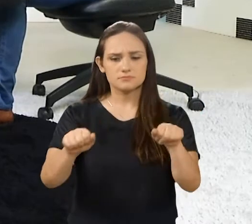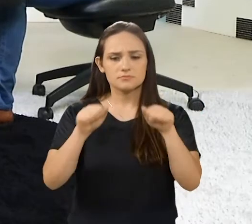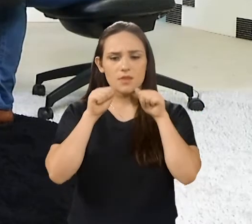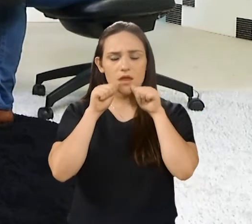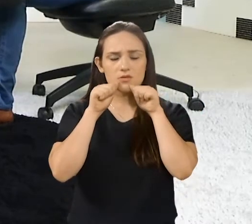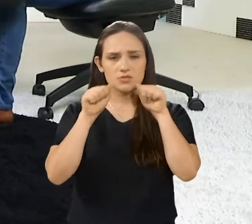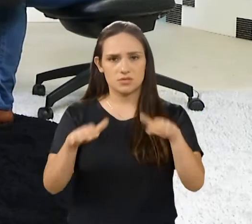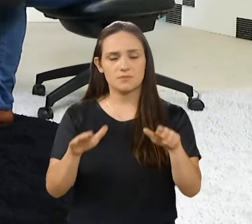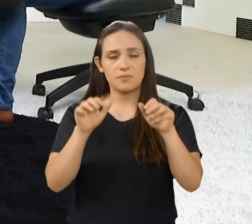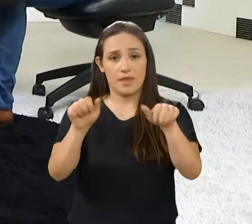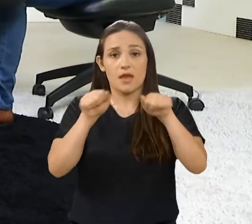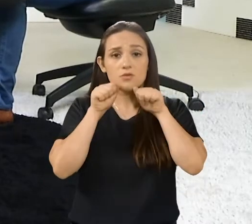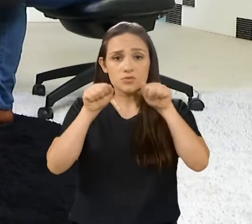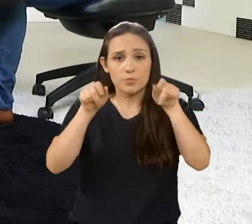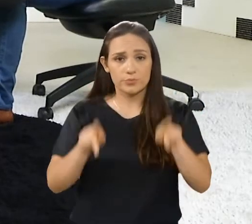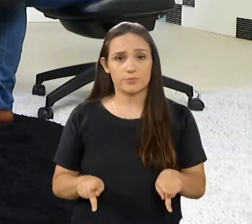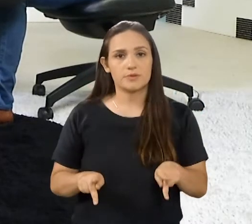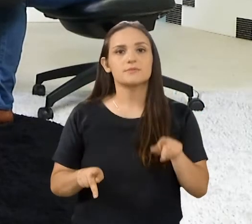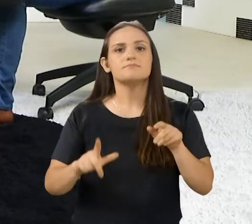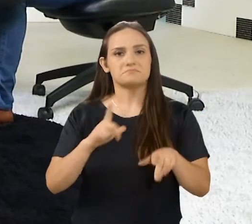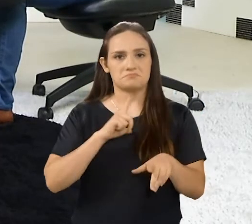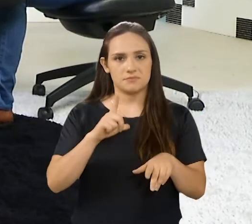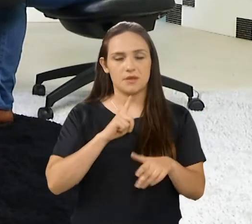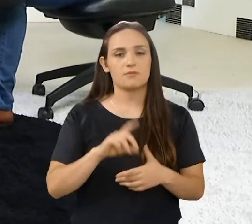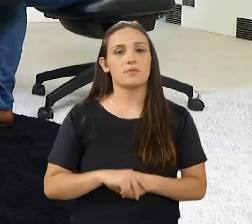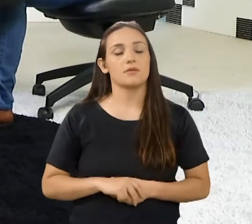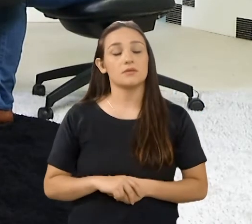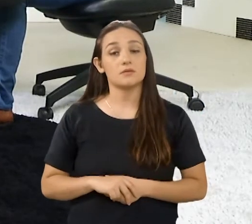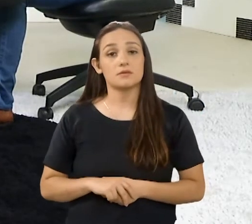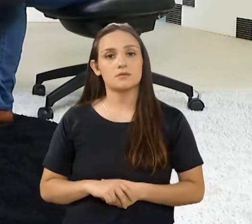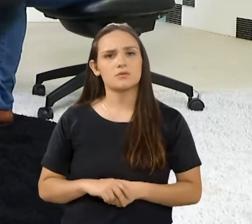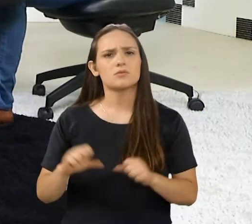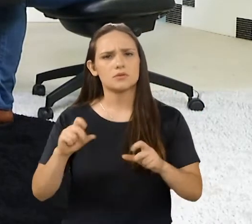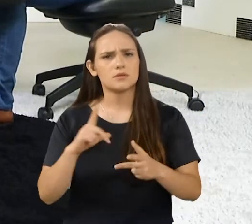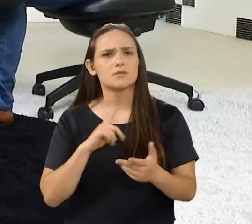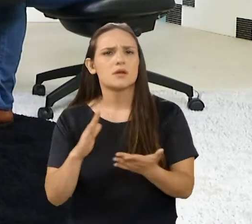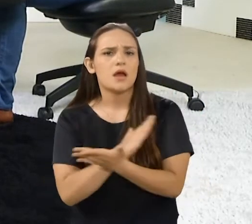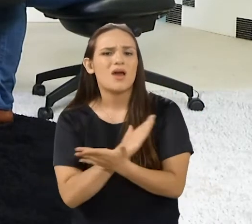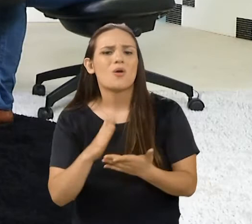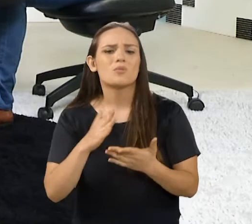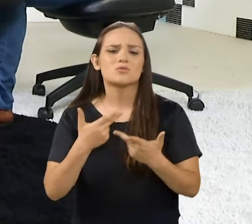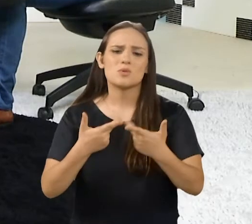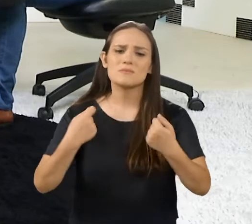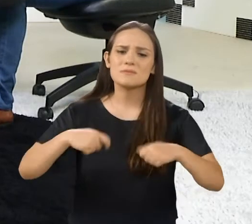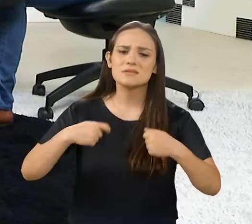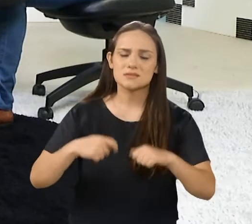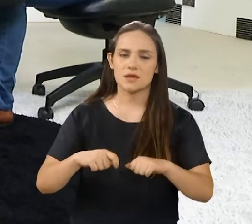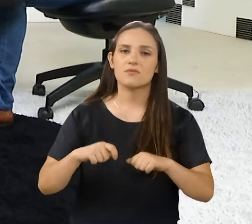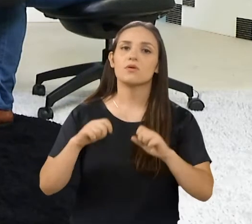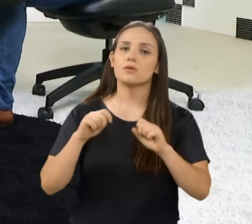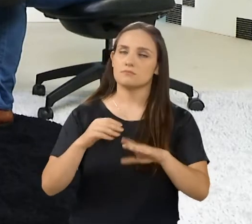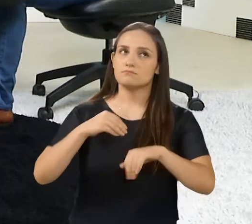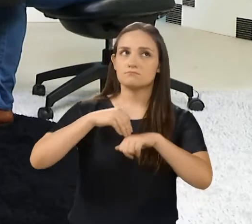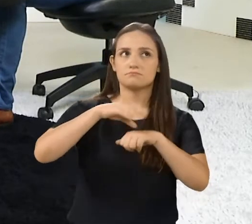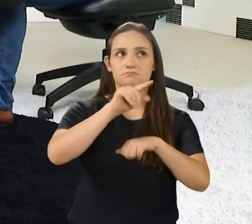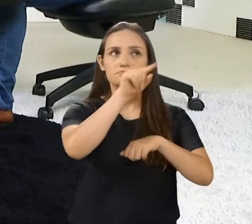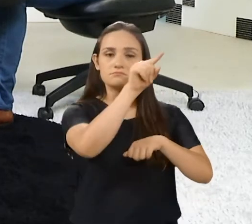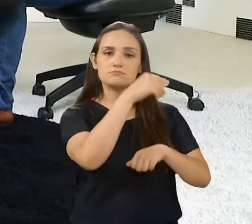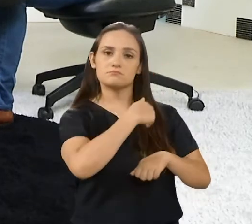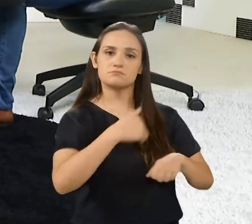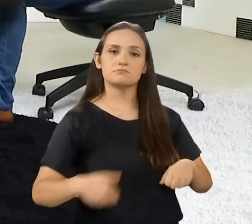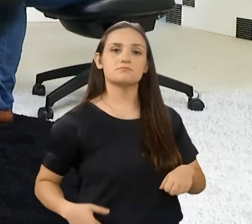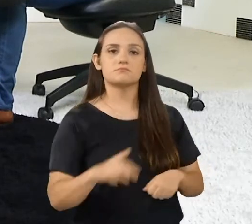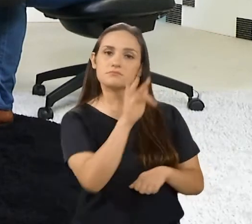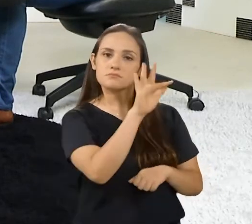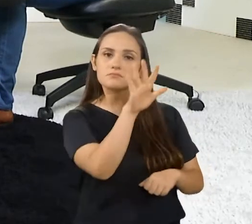debater esse tema, né? E dessa audiência, algumas demandas foram repassadas para o governo federal, né? Faz alguns